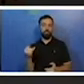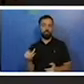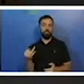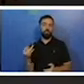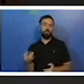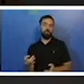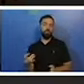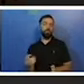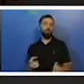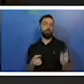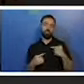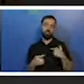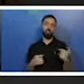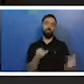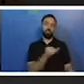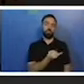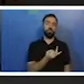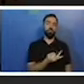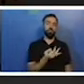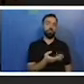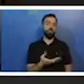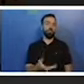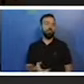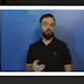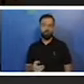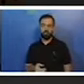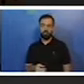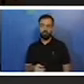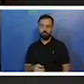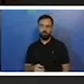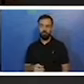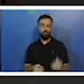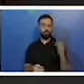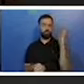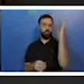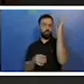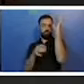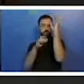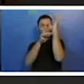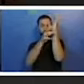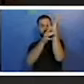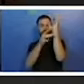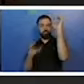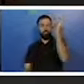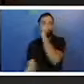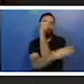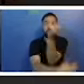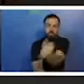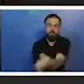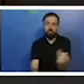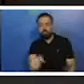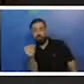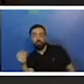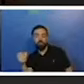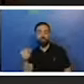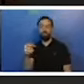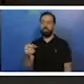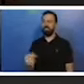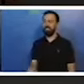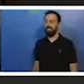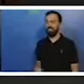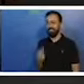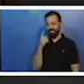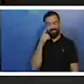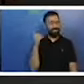né hum faz uma vez isso ou tu tanto tenta voltar aí professor vamos lá E aí E